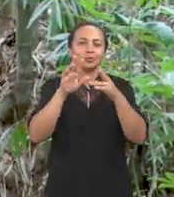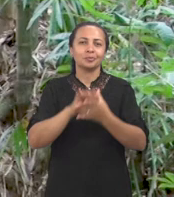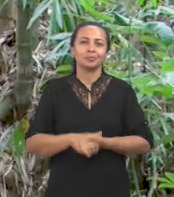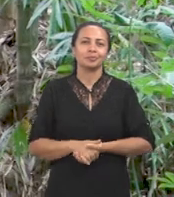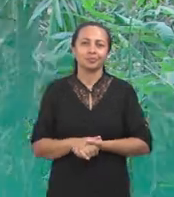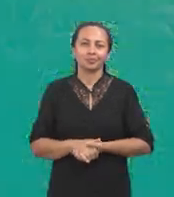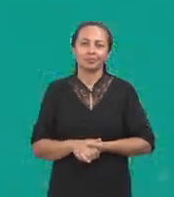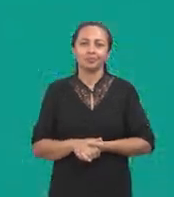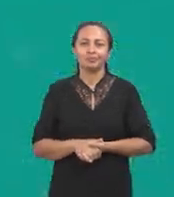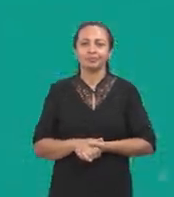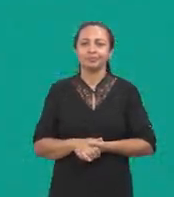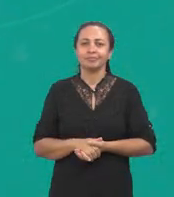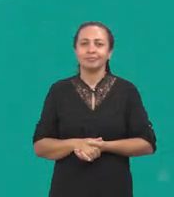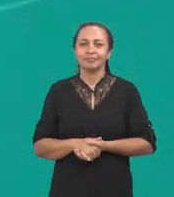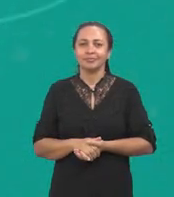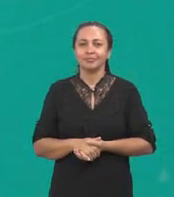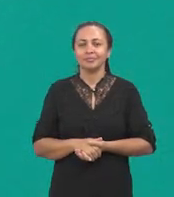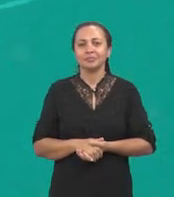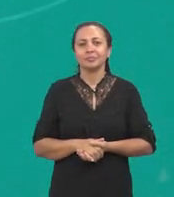estudos